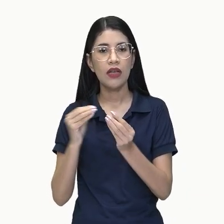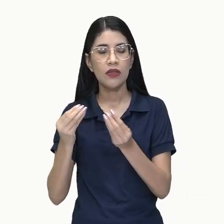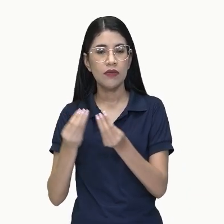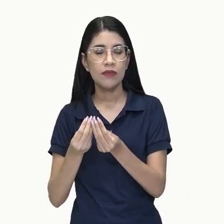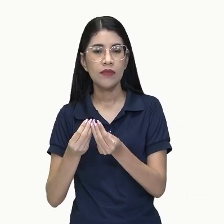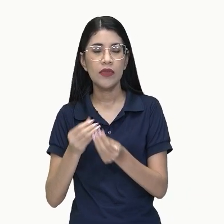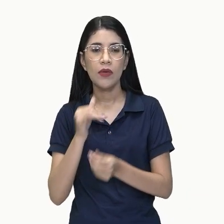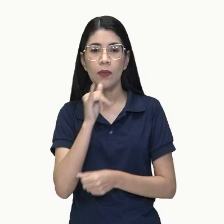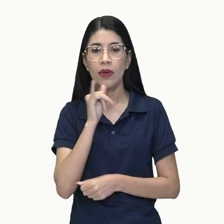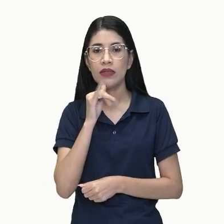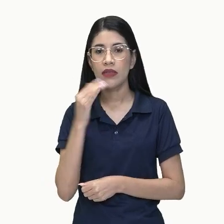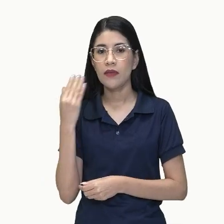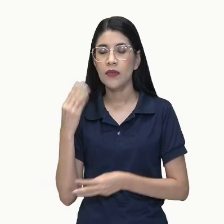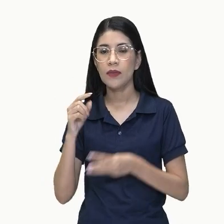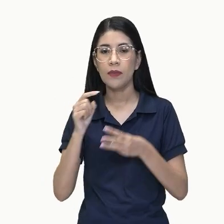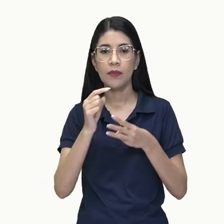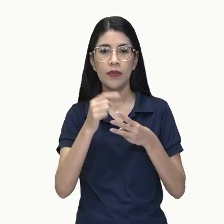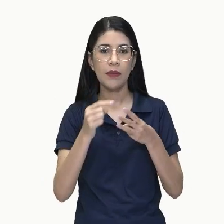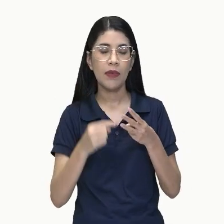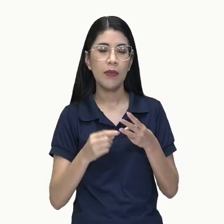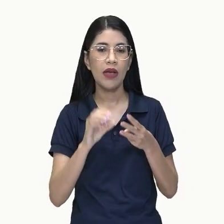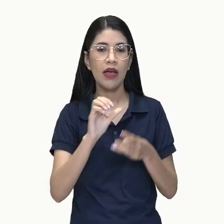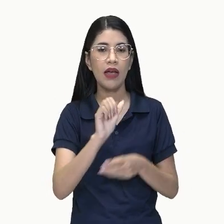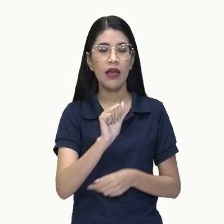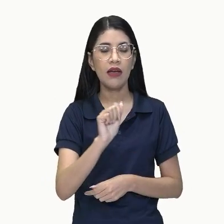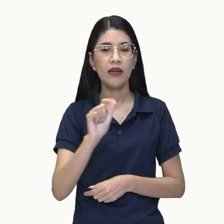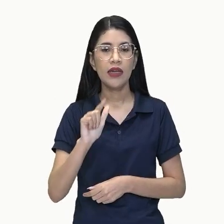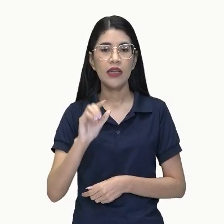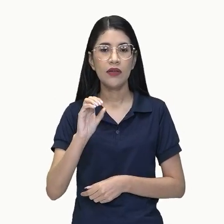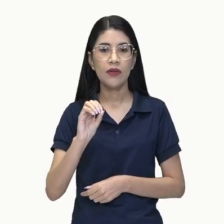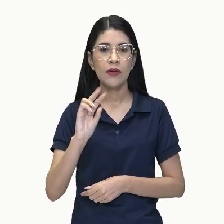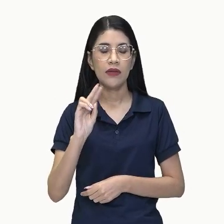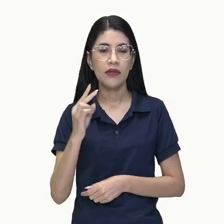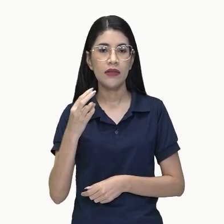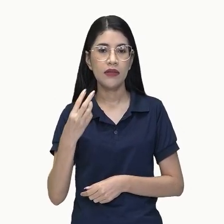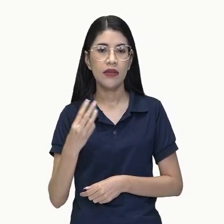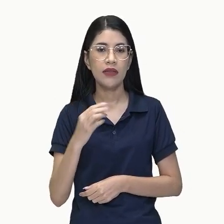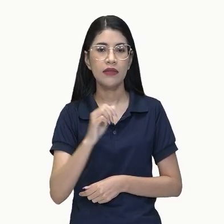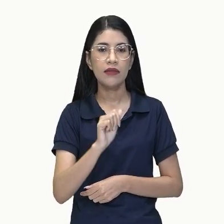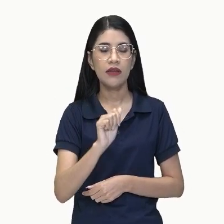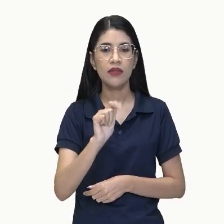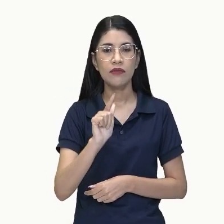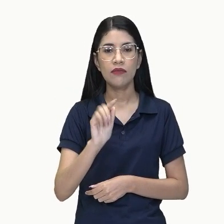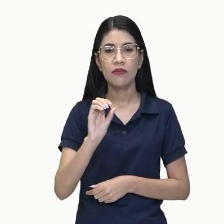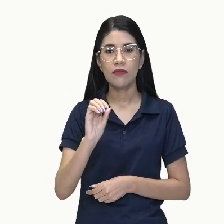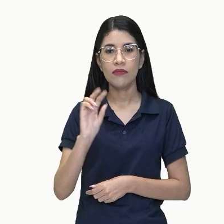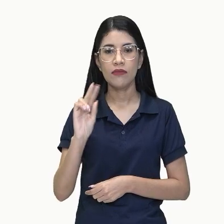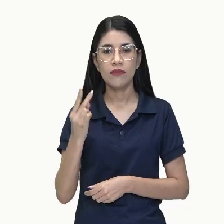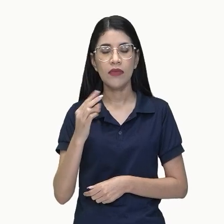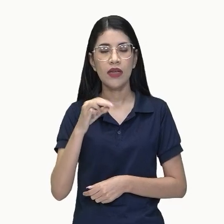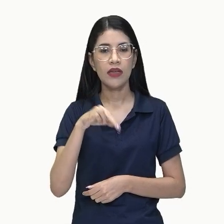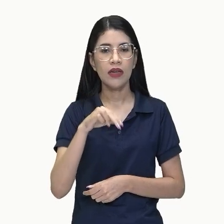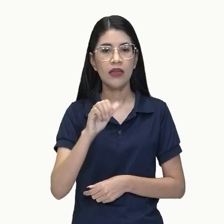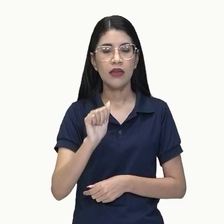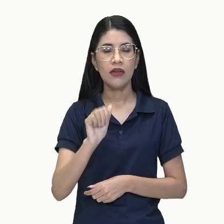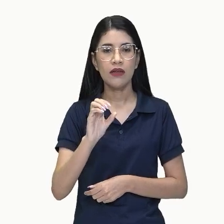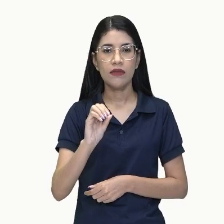3 exemplos: hidróxido de alumínio, hidróxido de prata, hidróxido de